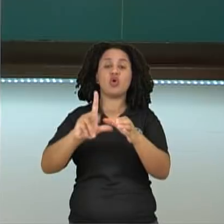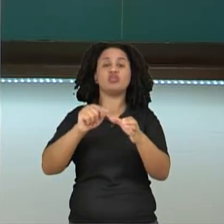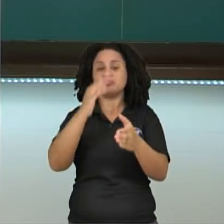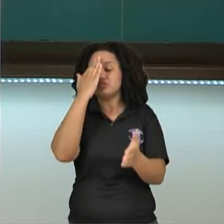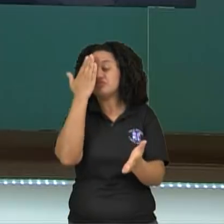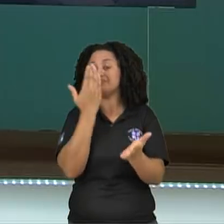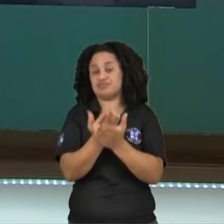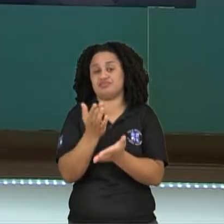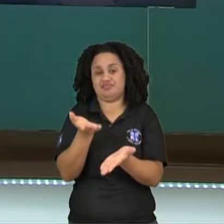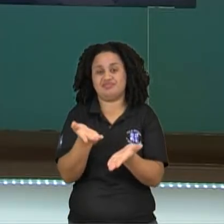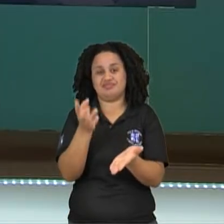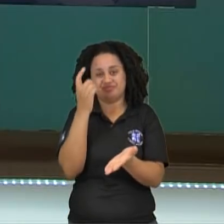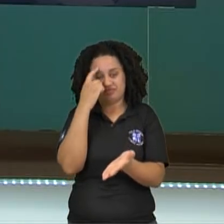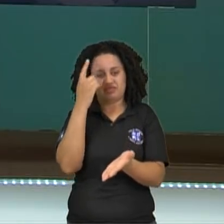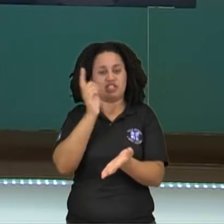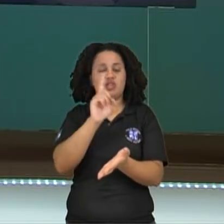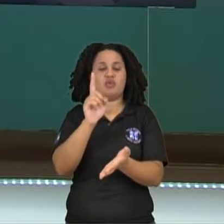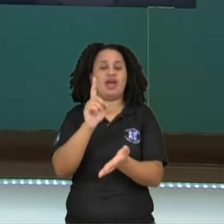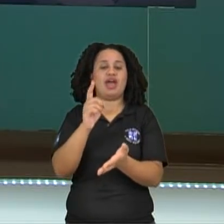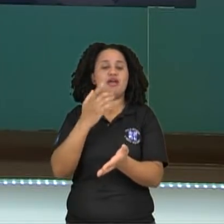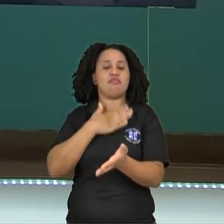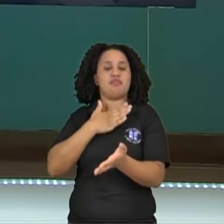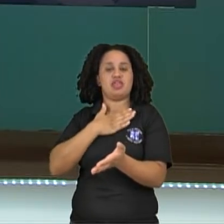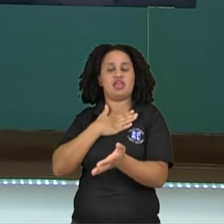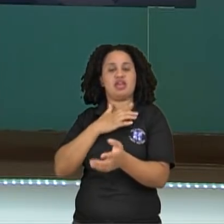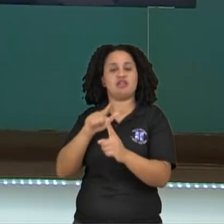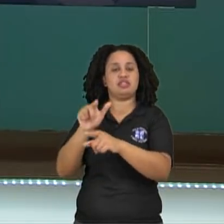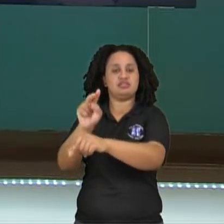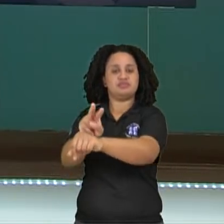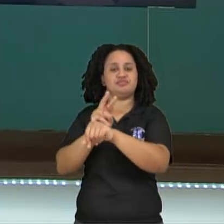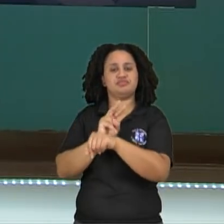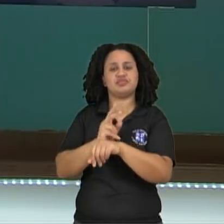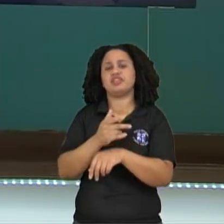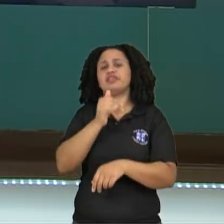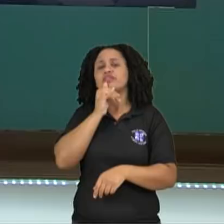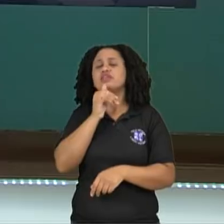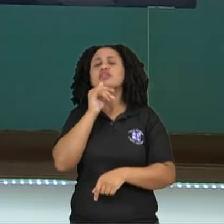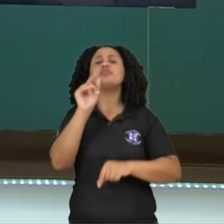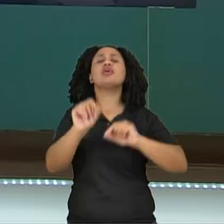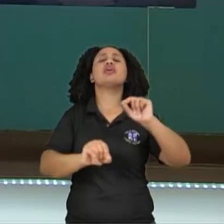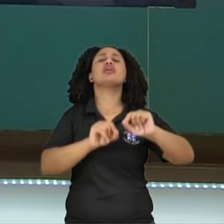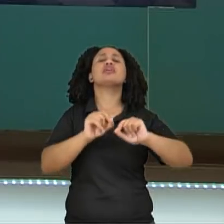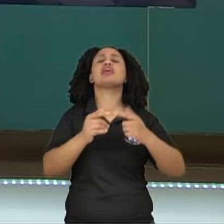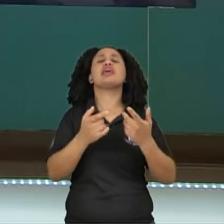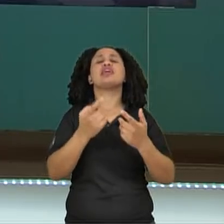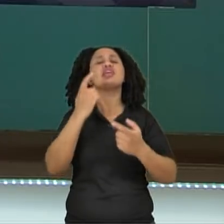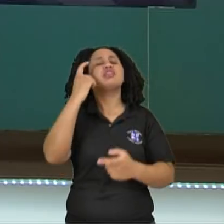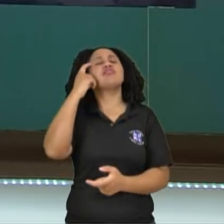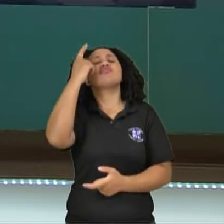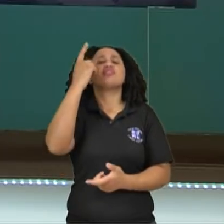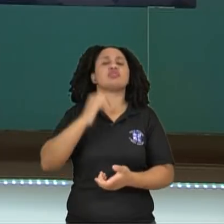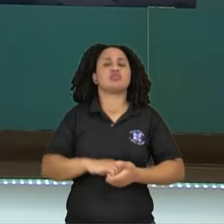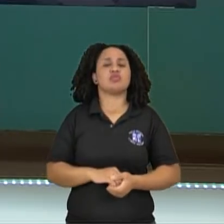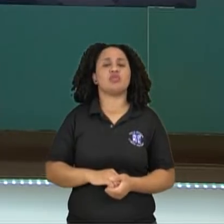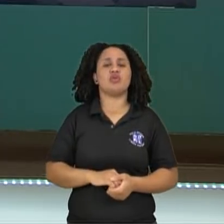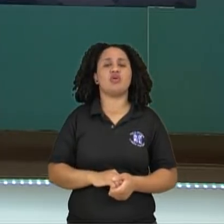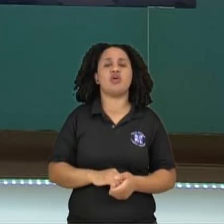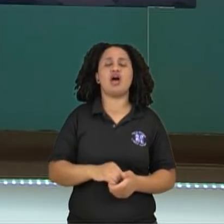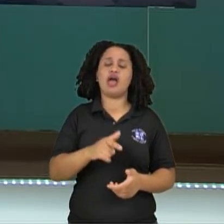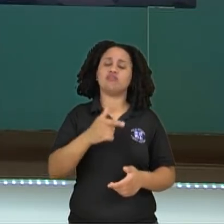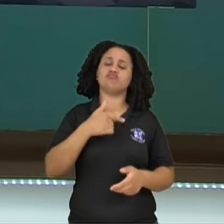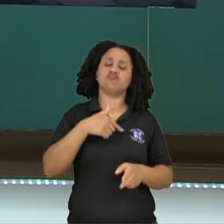mas não são nossas, e nós pegamos emprestado. Como, por exemplo, quem será que construiu essa ideia da imagem de Dom Pedro